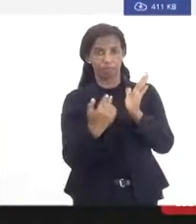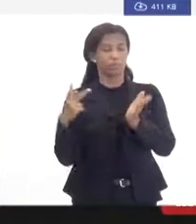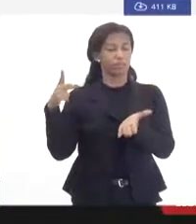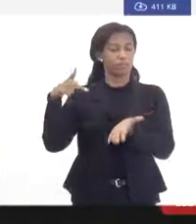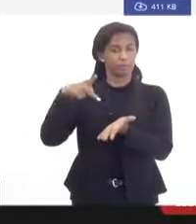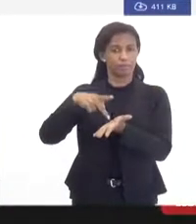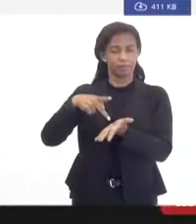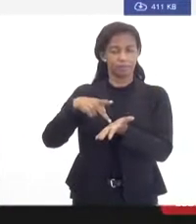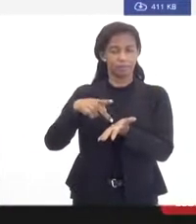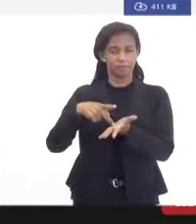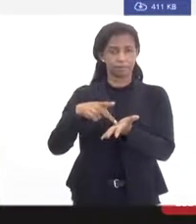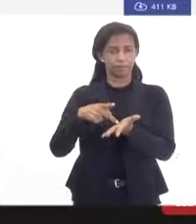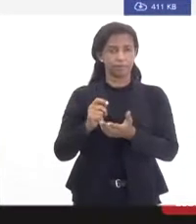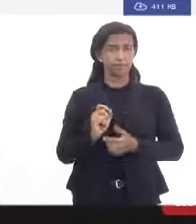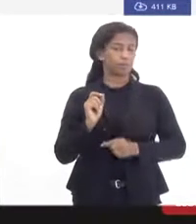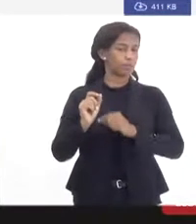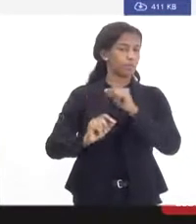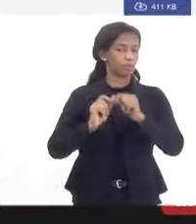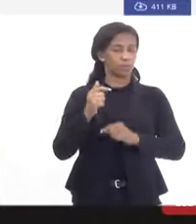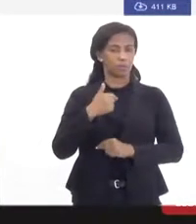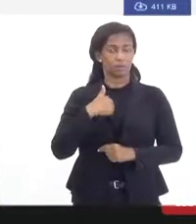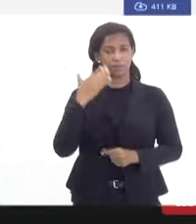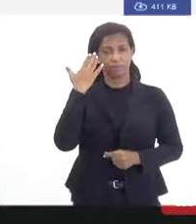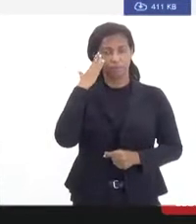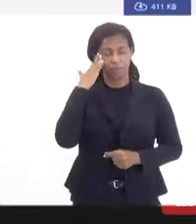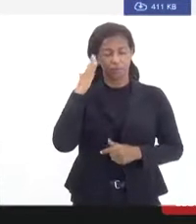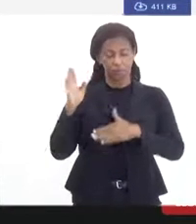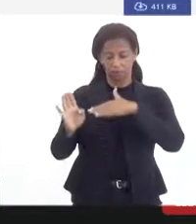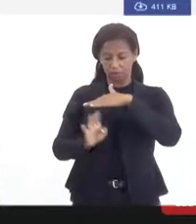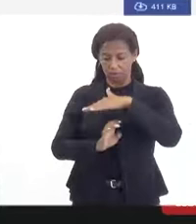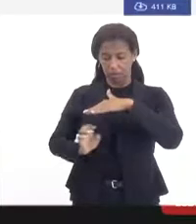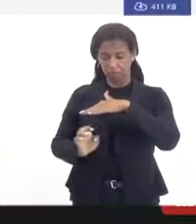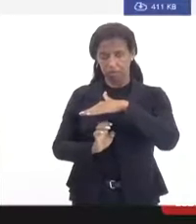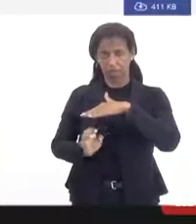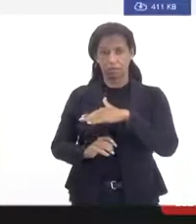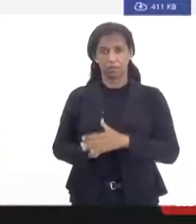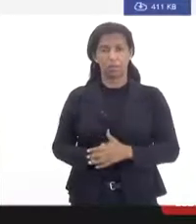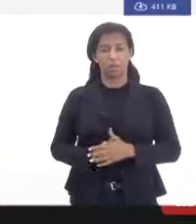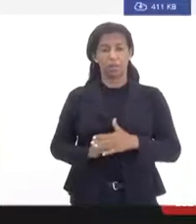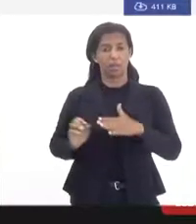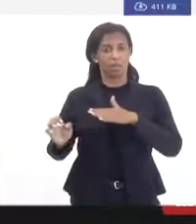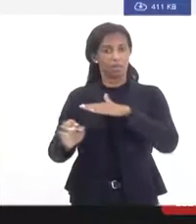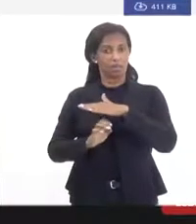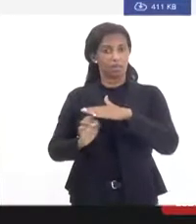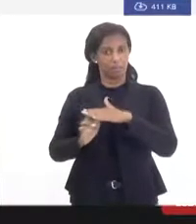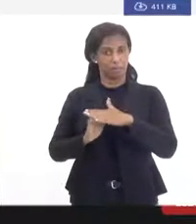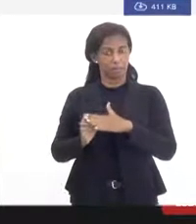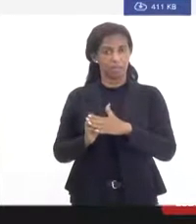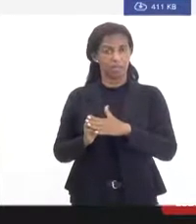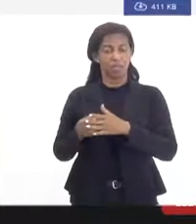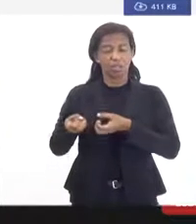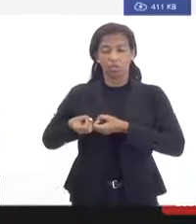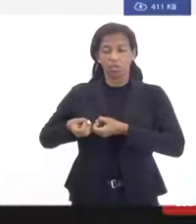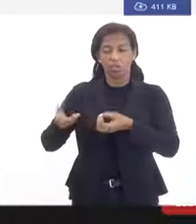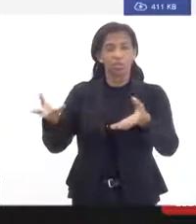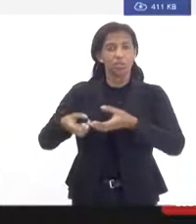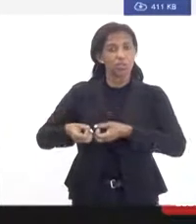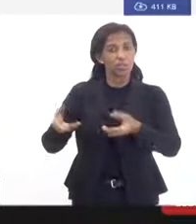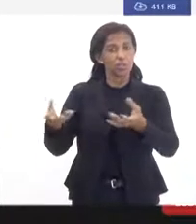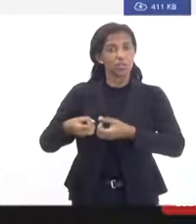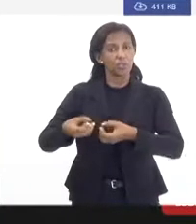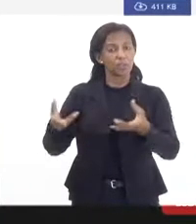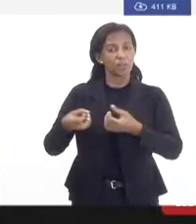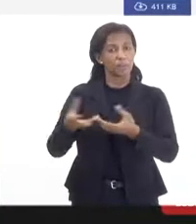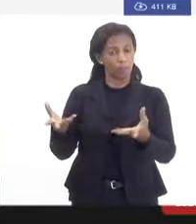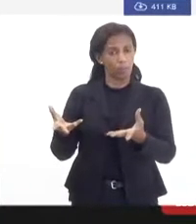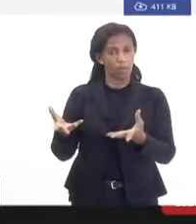que assim, eu entendo dessas empresas, elas são empresas que são distribuidoras de combustíveis, né? Então, elas não são